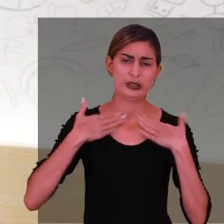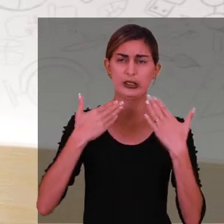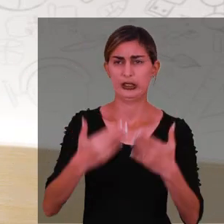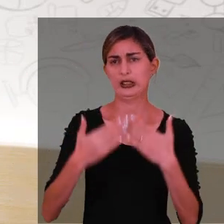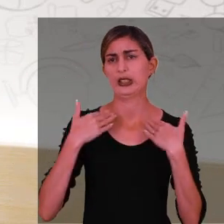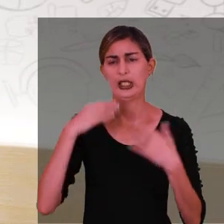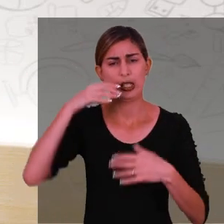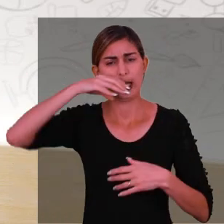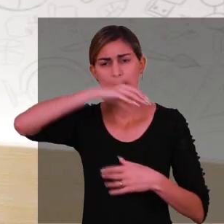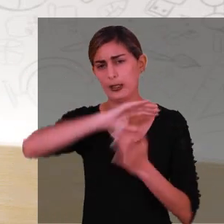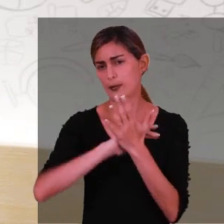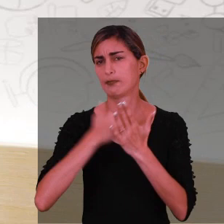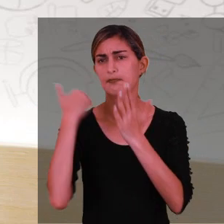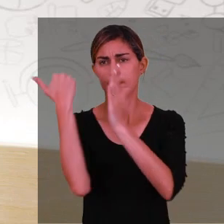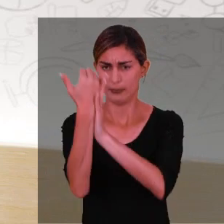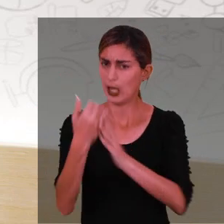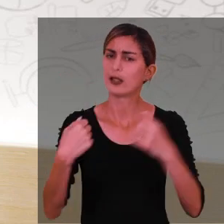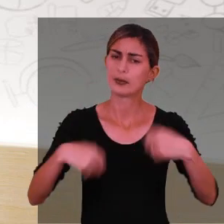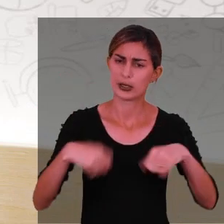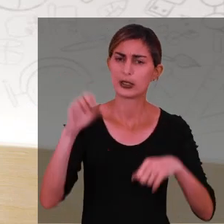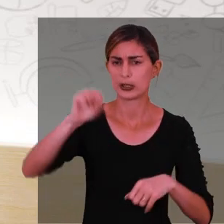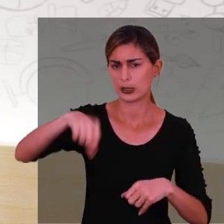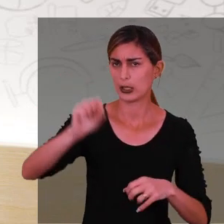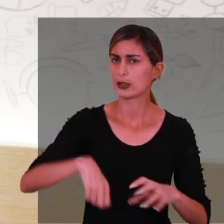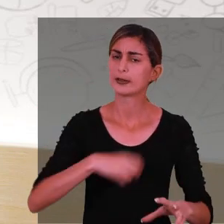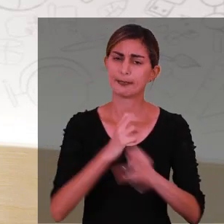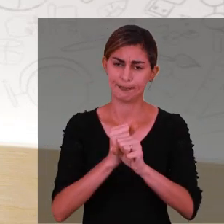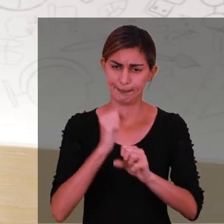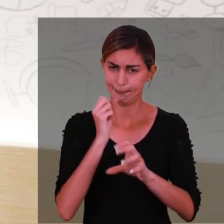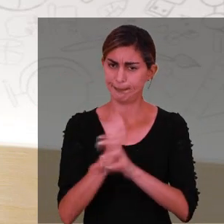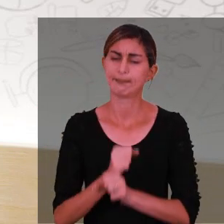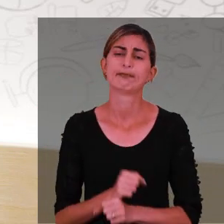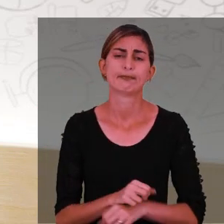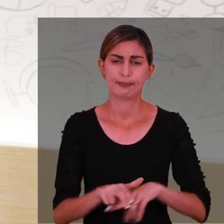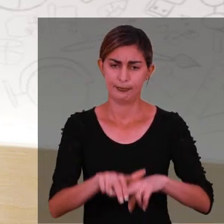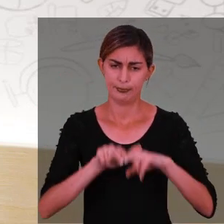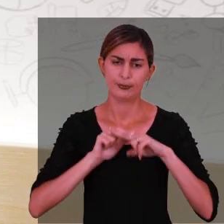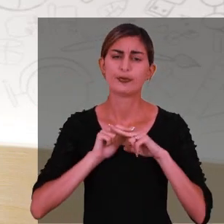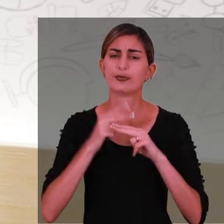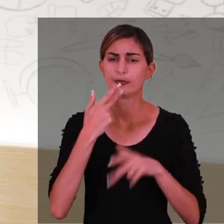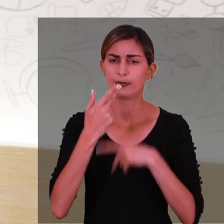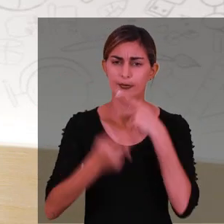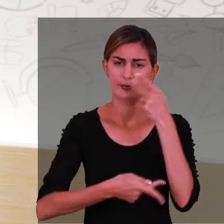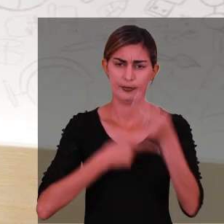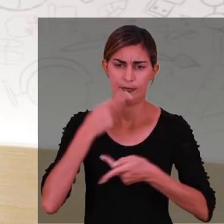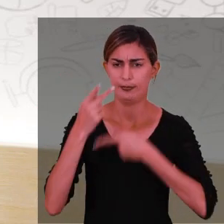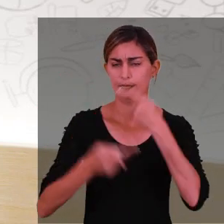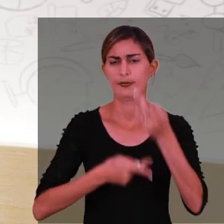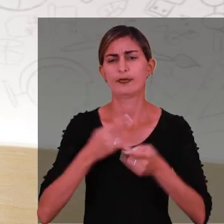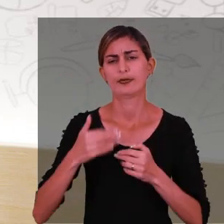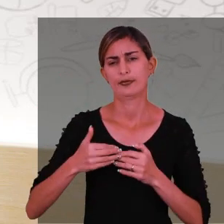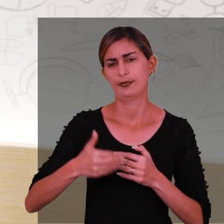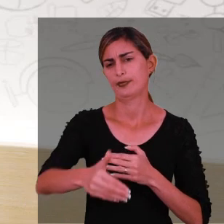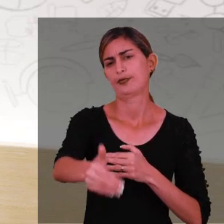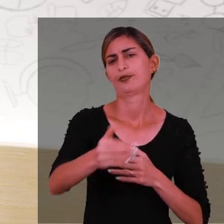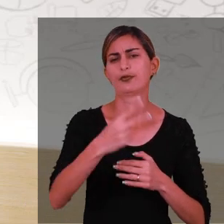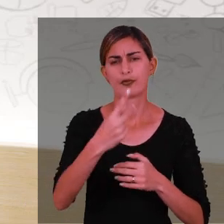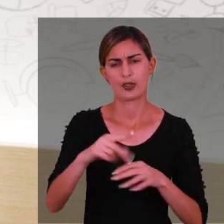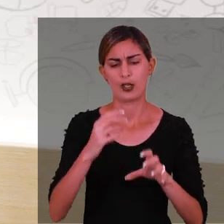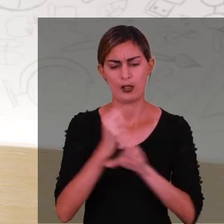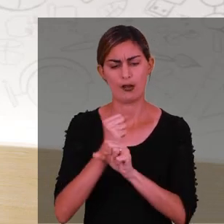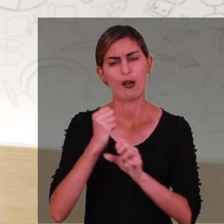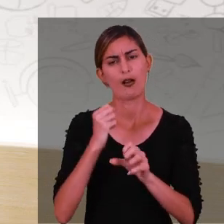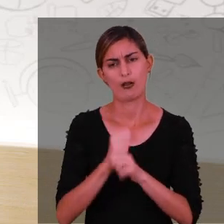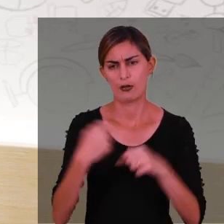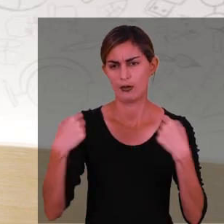carga solar deve ser sim considerada no cálculo. É por este motivo que foi falado inicialmente, que este